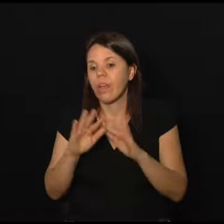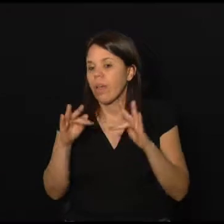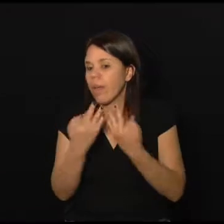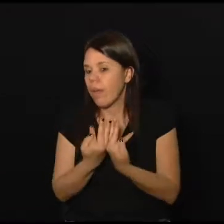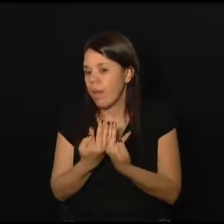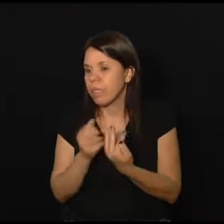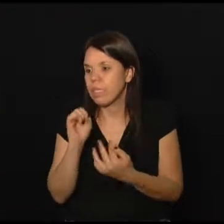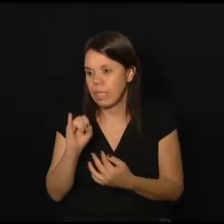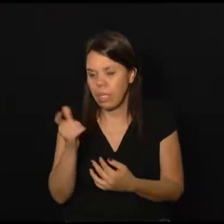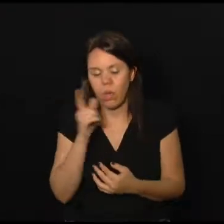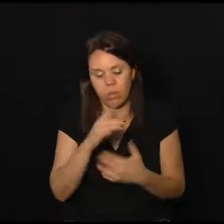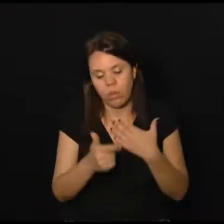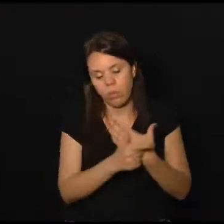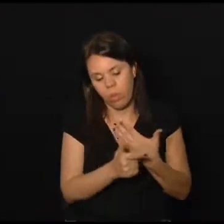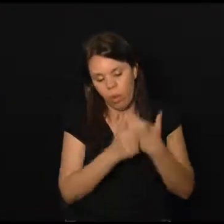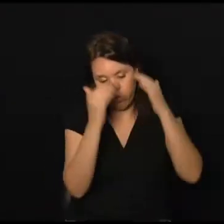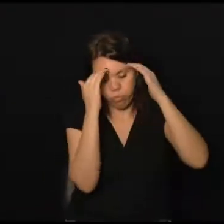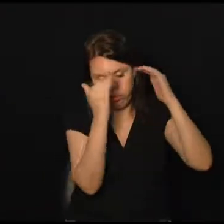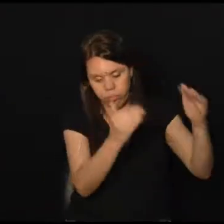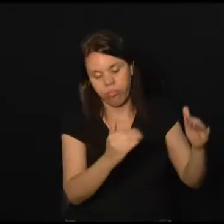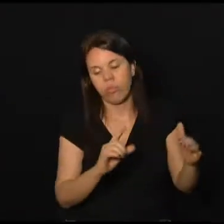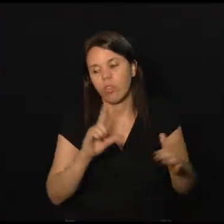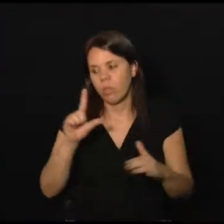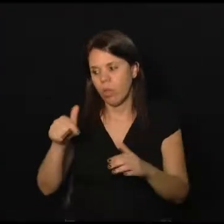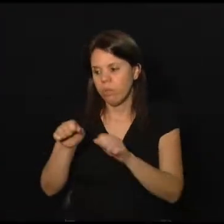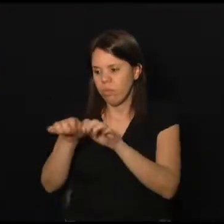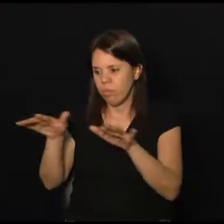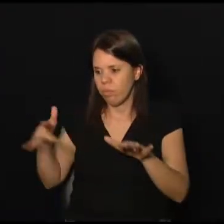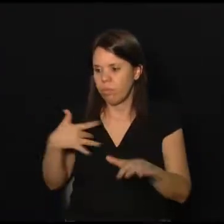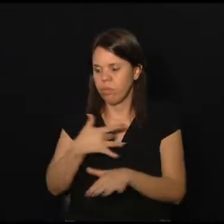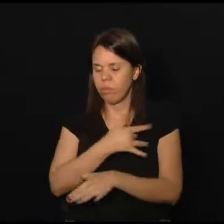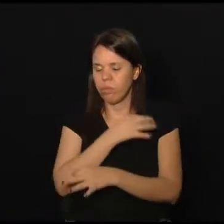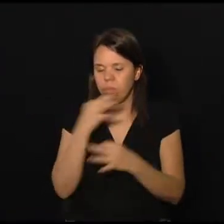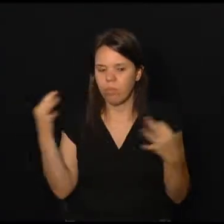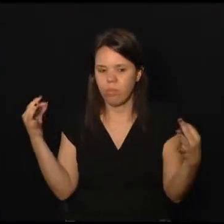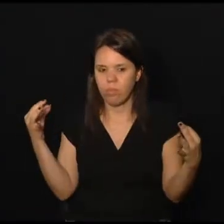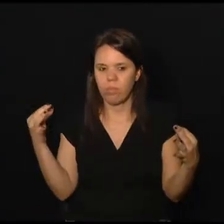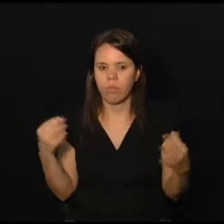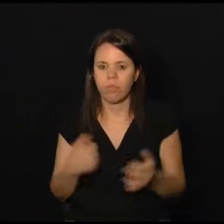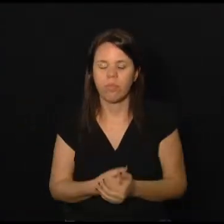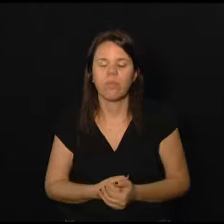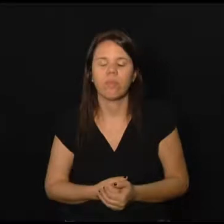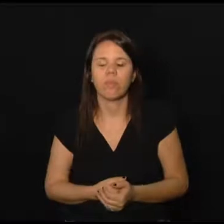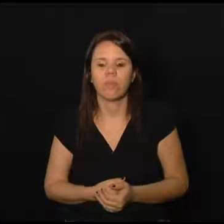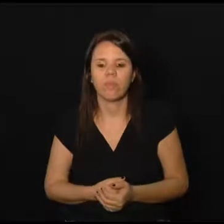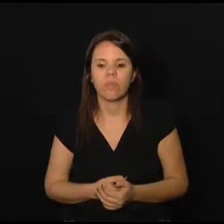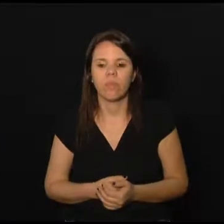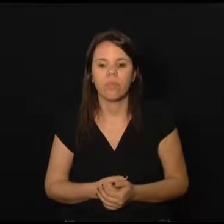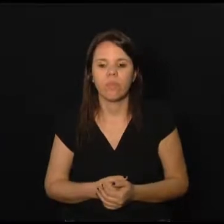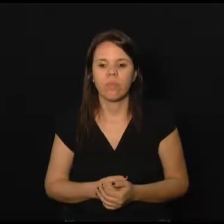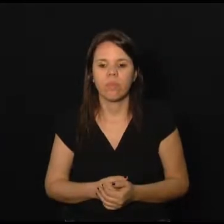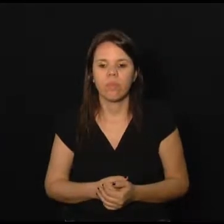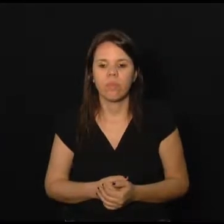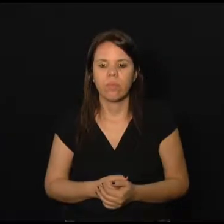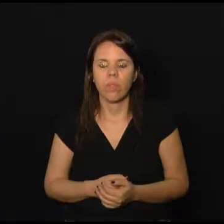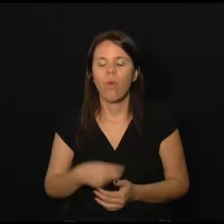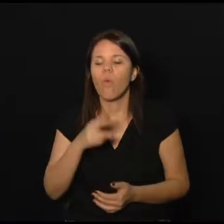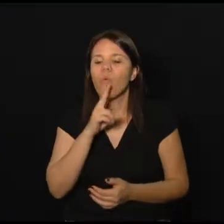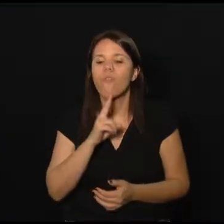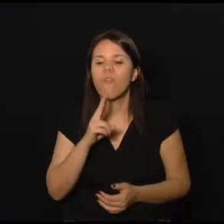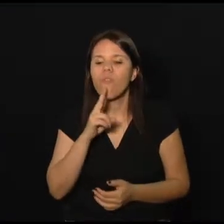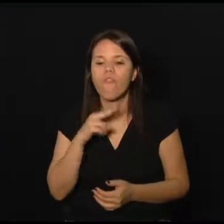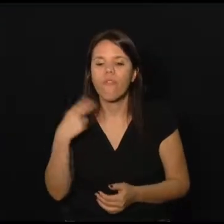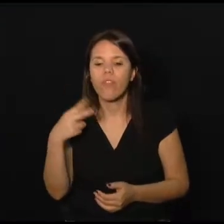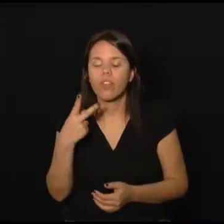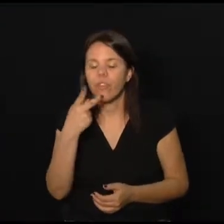bem desenvolvido, ele será externado de forma saudável, né? E pegando sobre a questão do que o Nelson falou